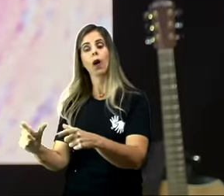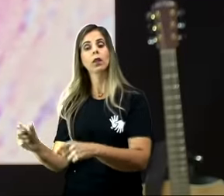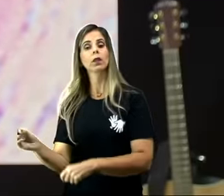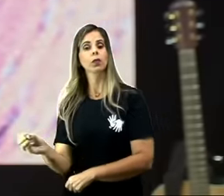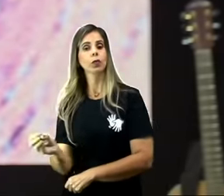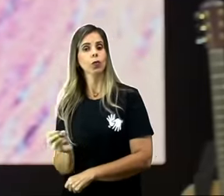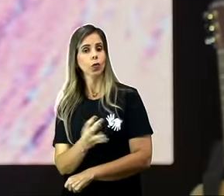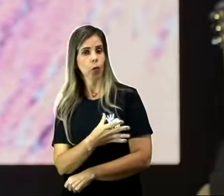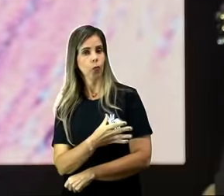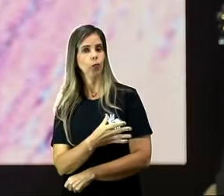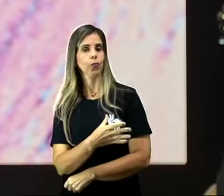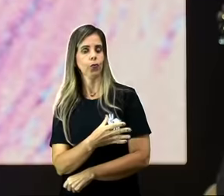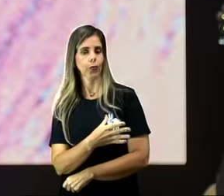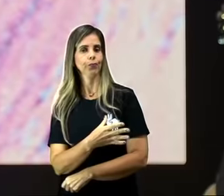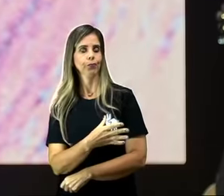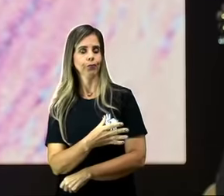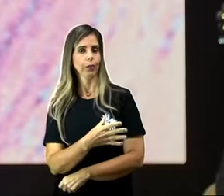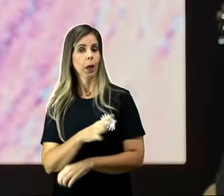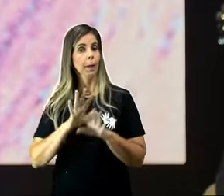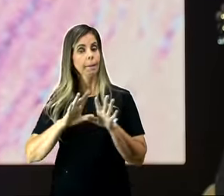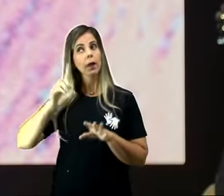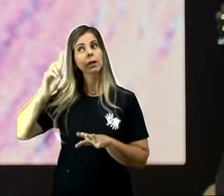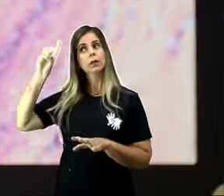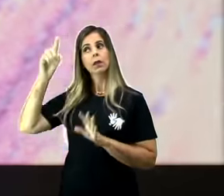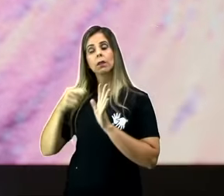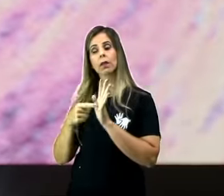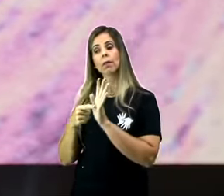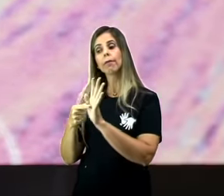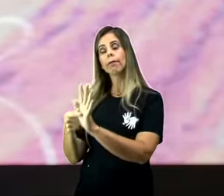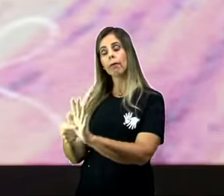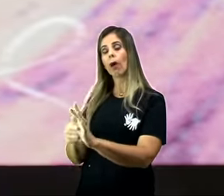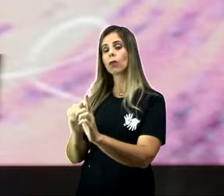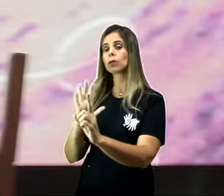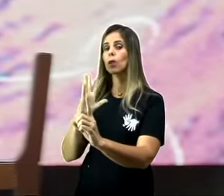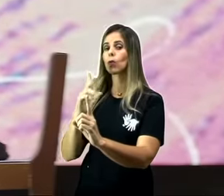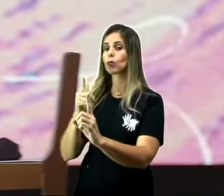te atravessar para o novo sem te dar destino e propósito.